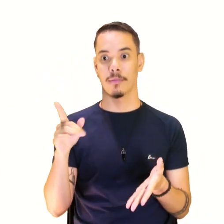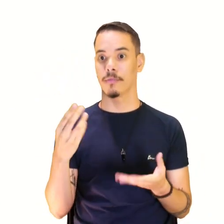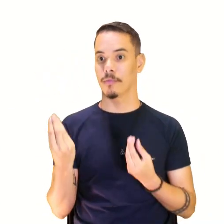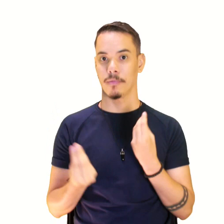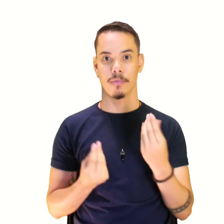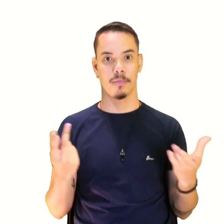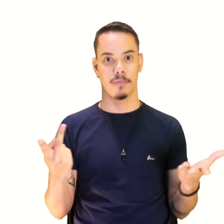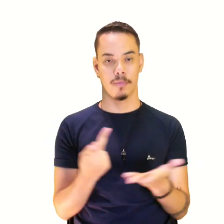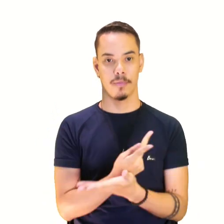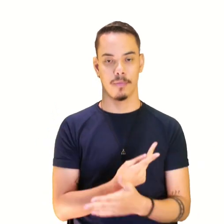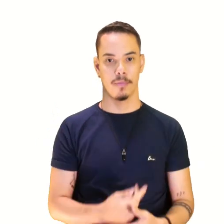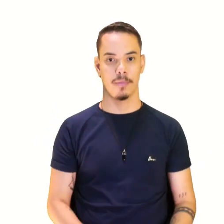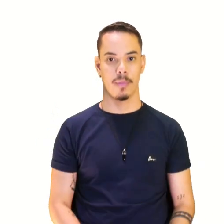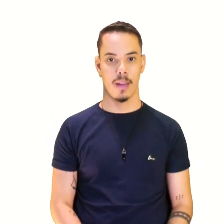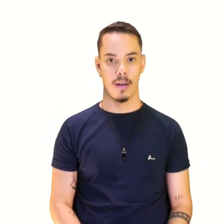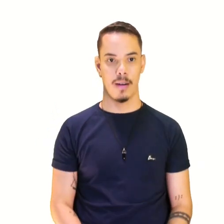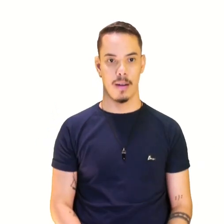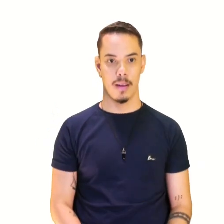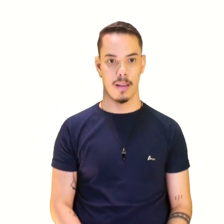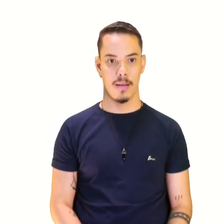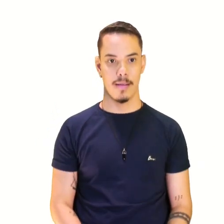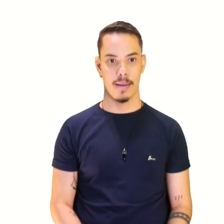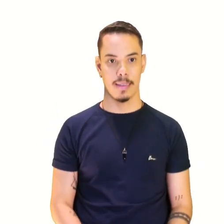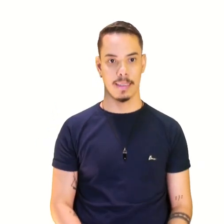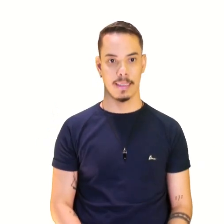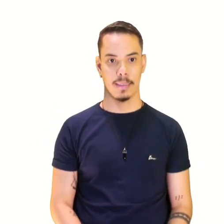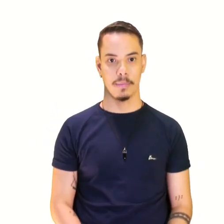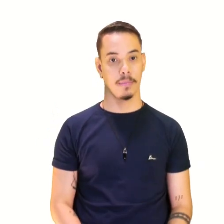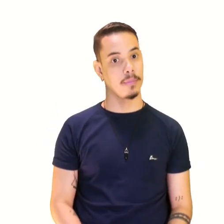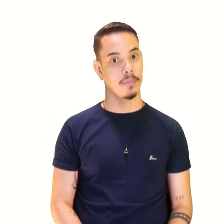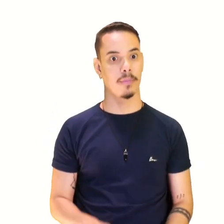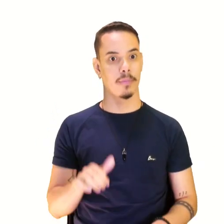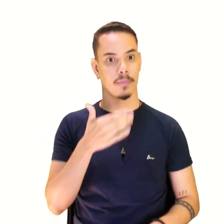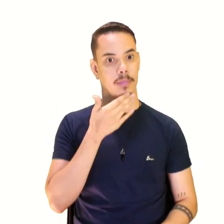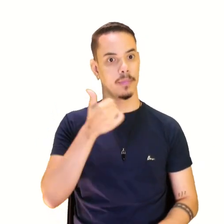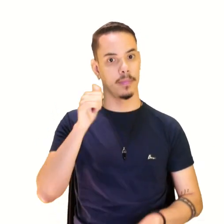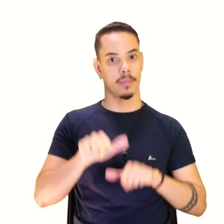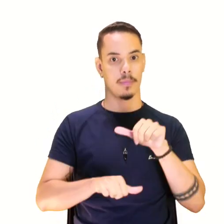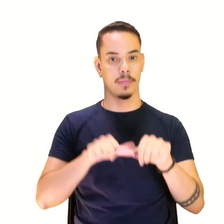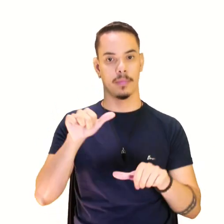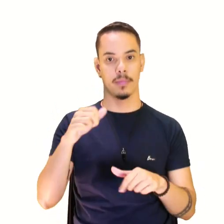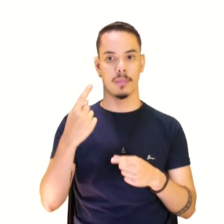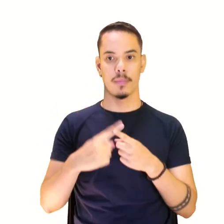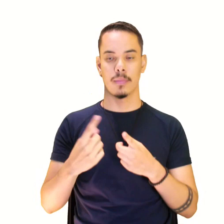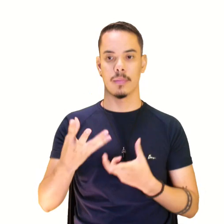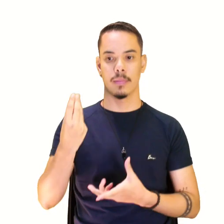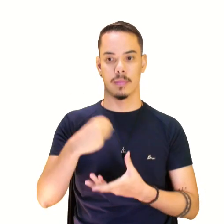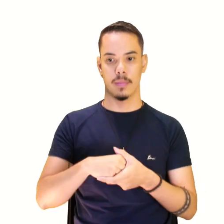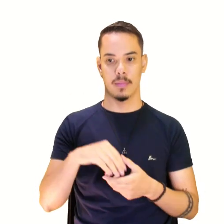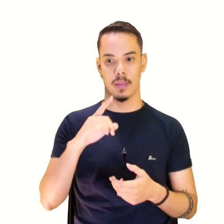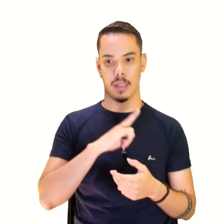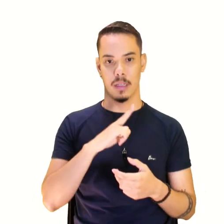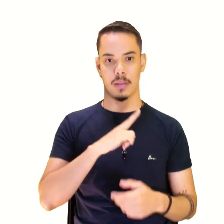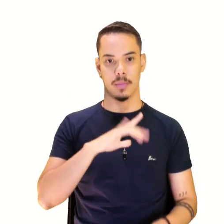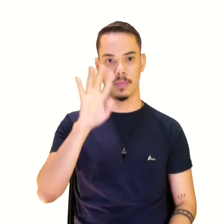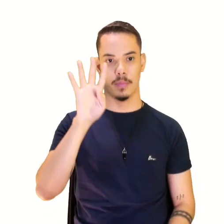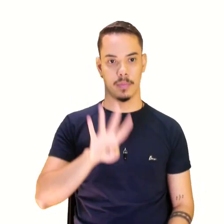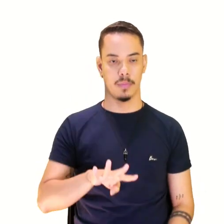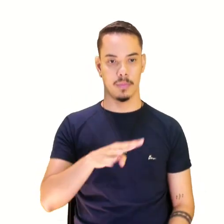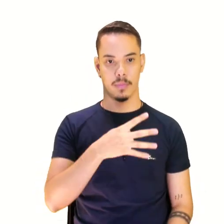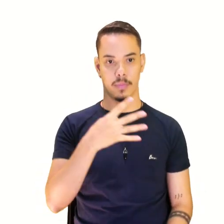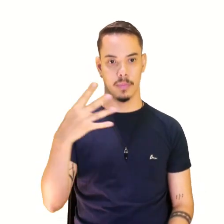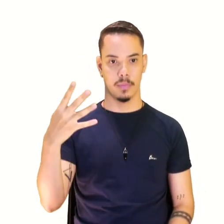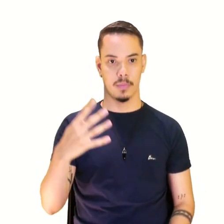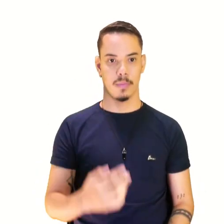na planta, né? A gente já sabe. Centímetros aí Isso, acho que é melhor, né? Lá na nossa escala, lembra que tem a nossa tabelinha?